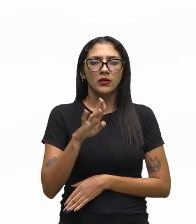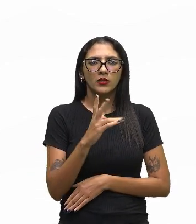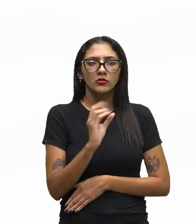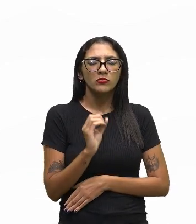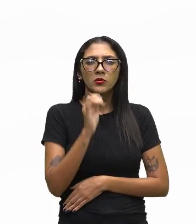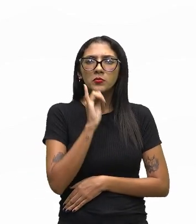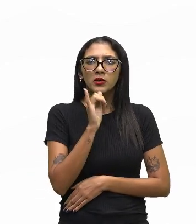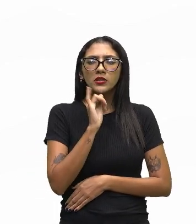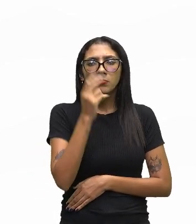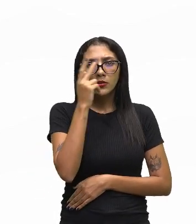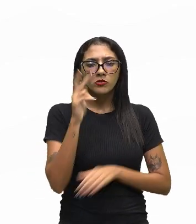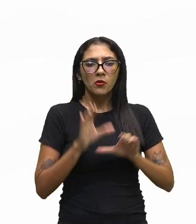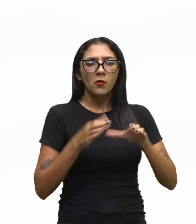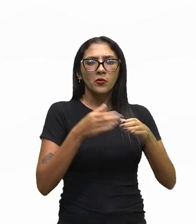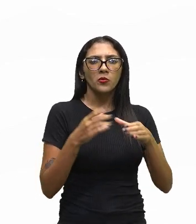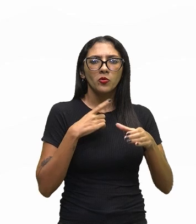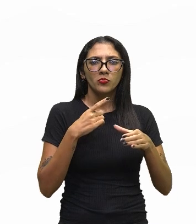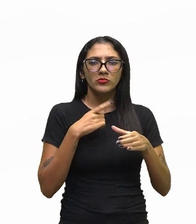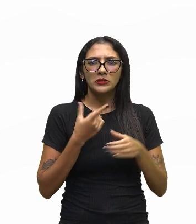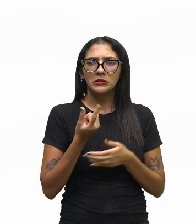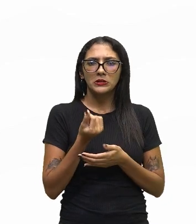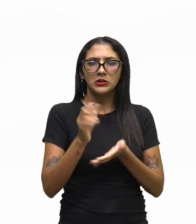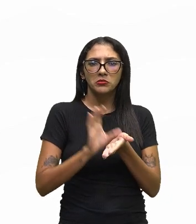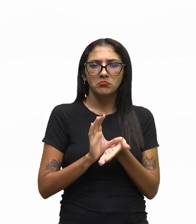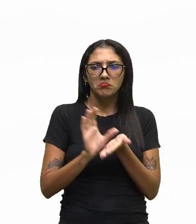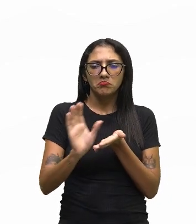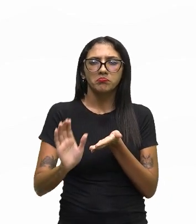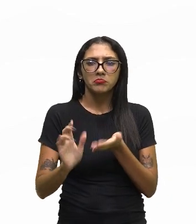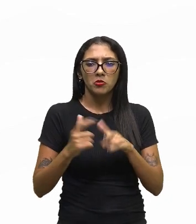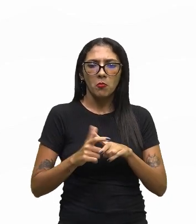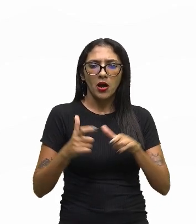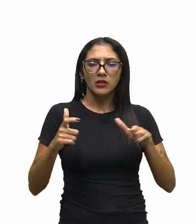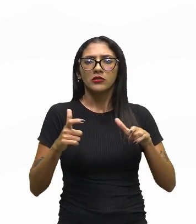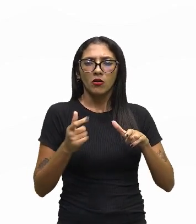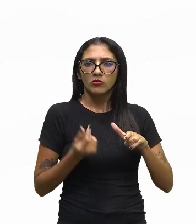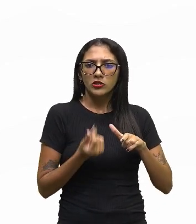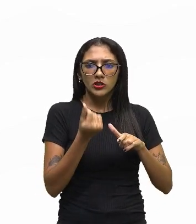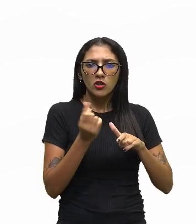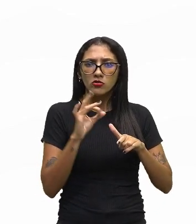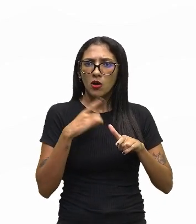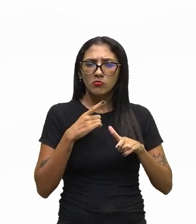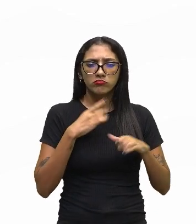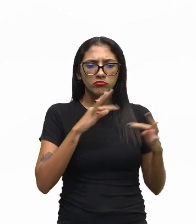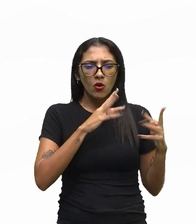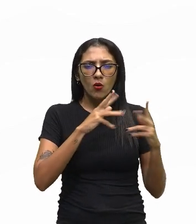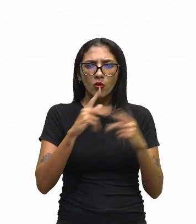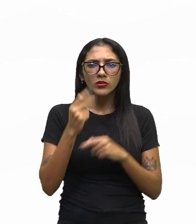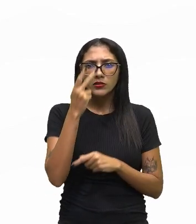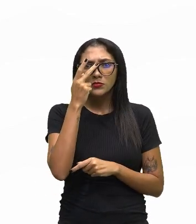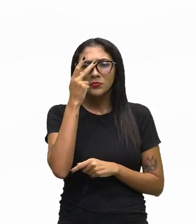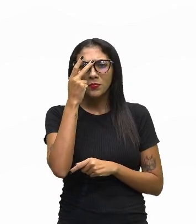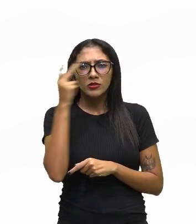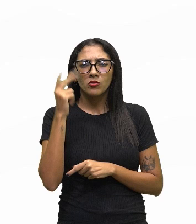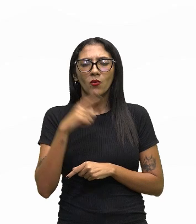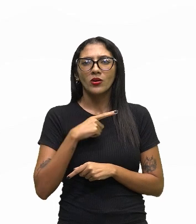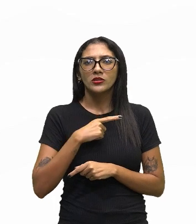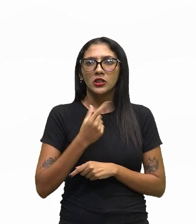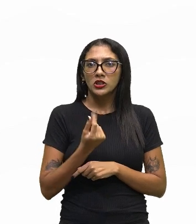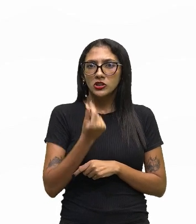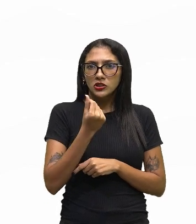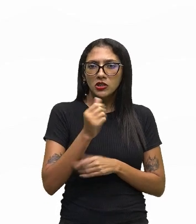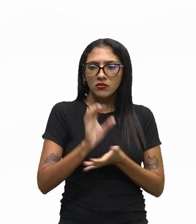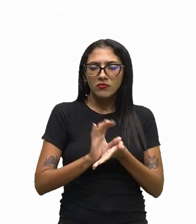que leva os investidores a aplicarem uma ação somente porque todos estão fazendo aportes nela. E